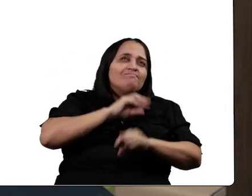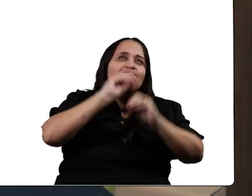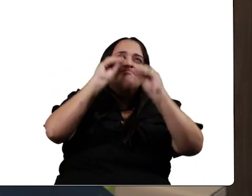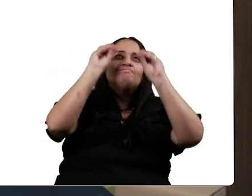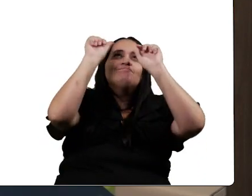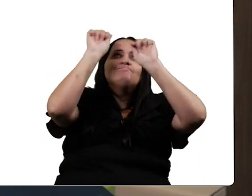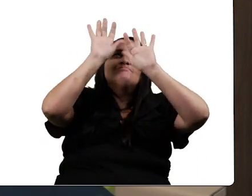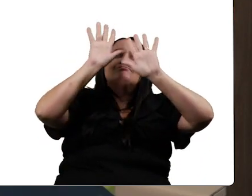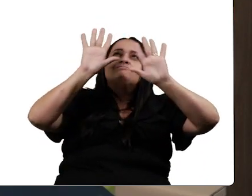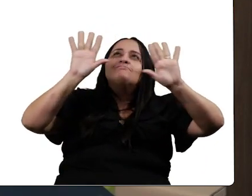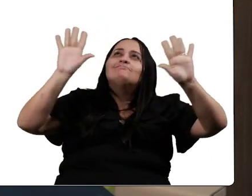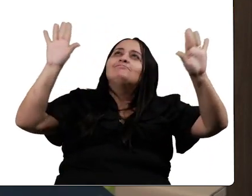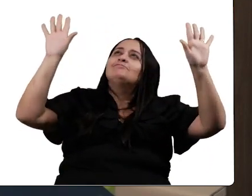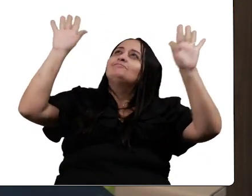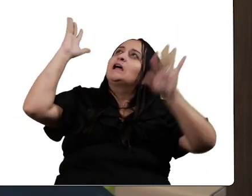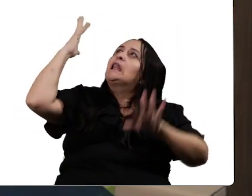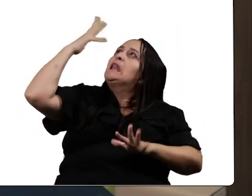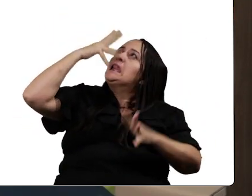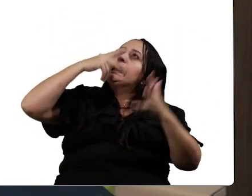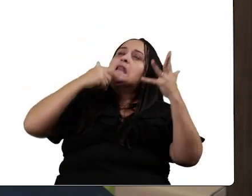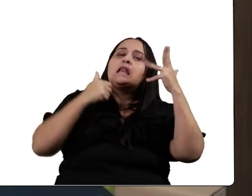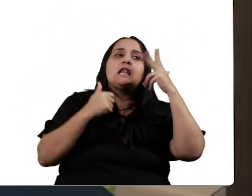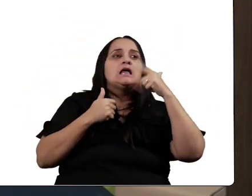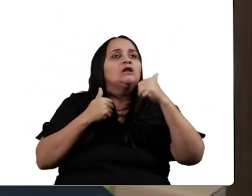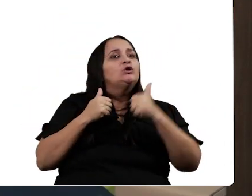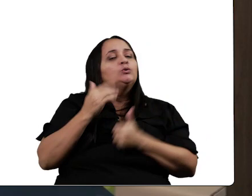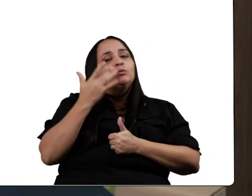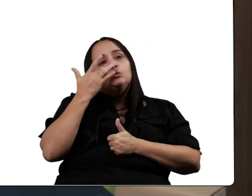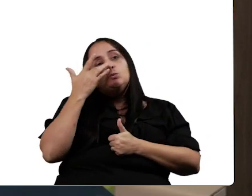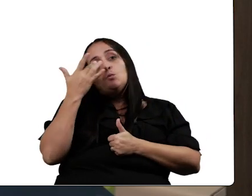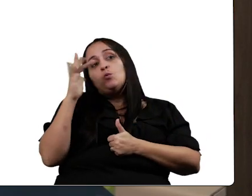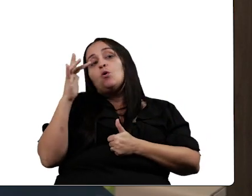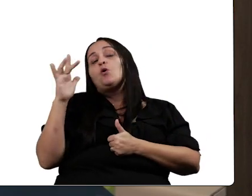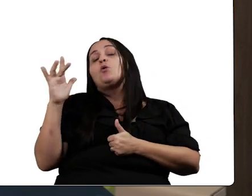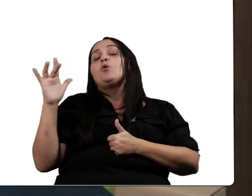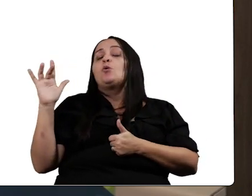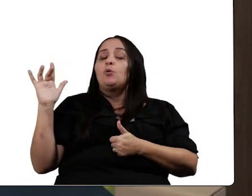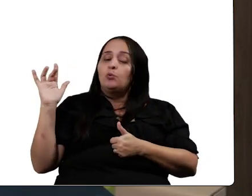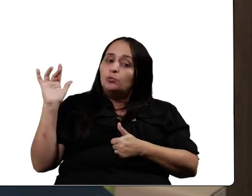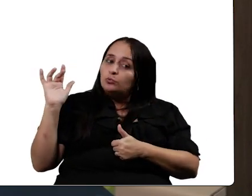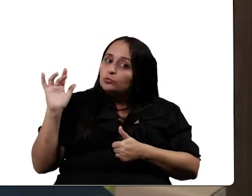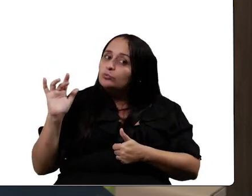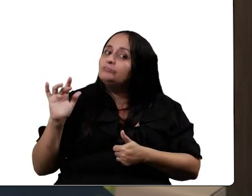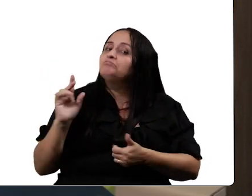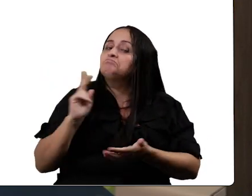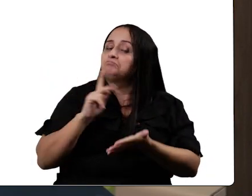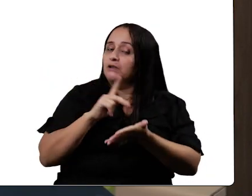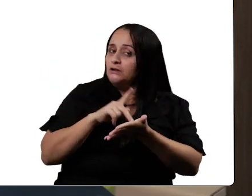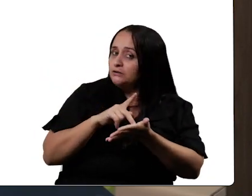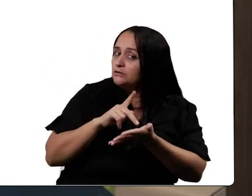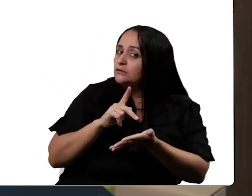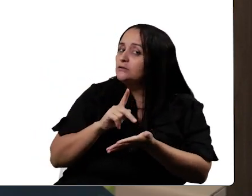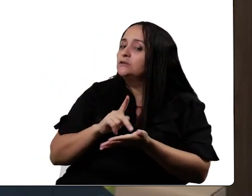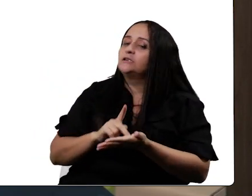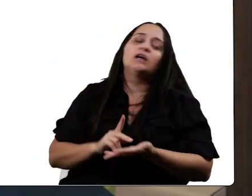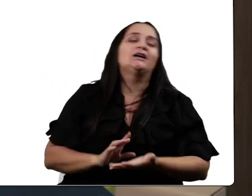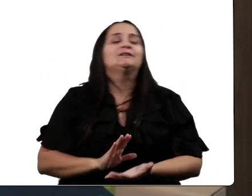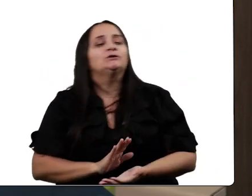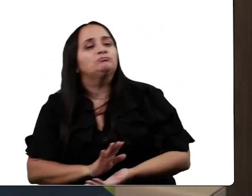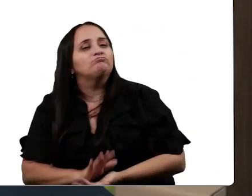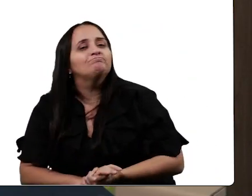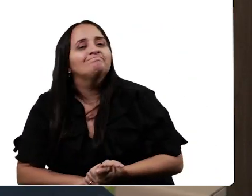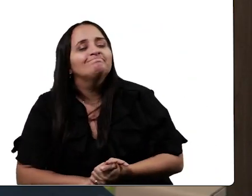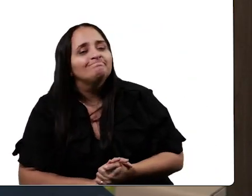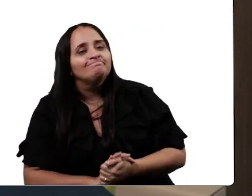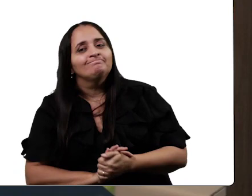Aposto que você não sabia disso, né? Toda a decoração que tem na igreja é de ouro. E aí, lá na Ordem Terceira de